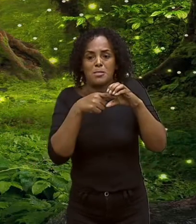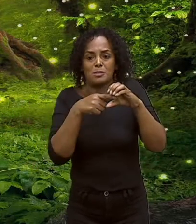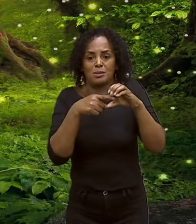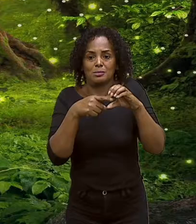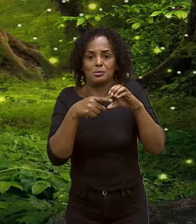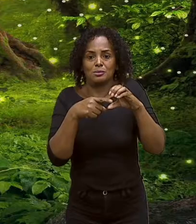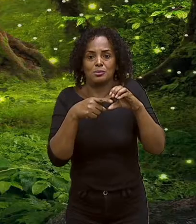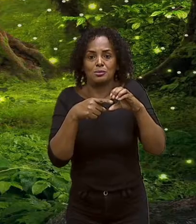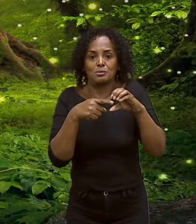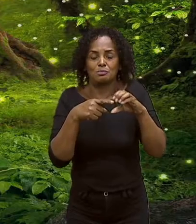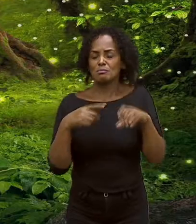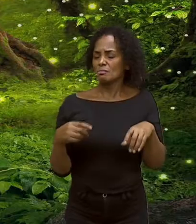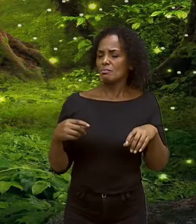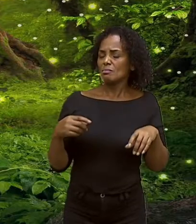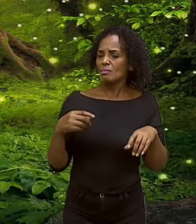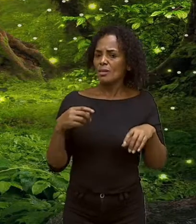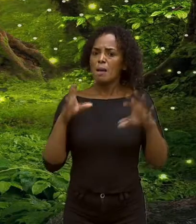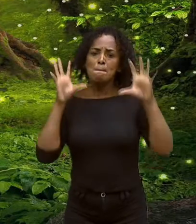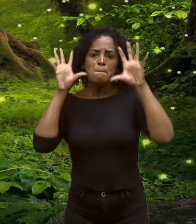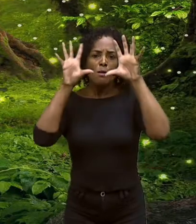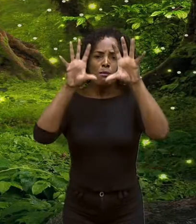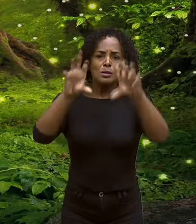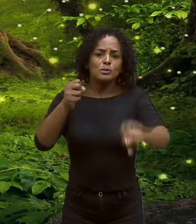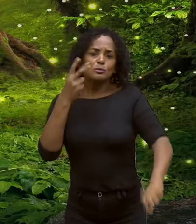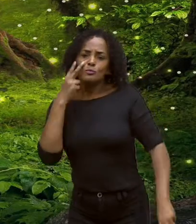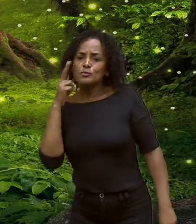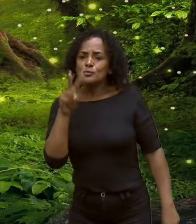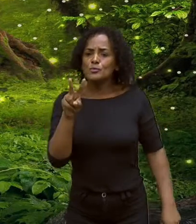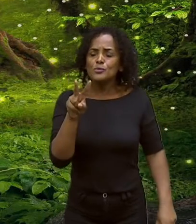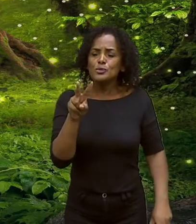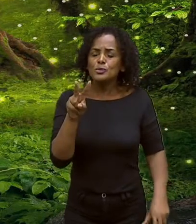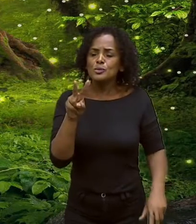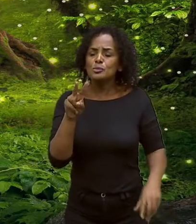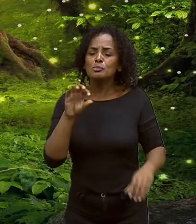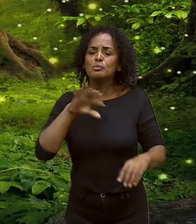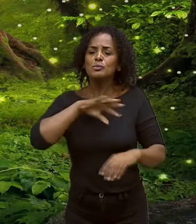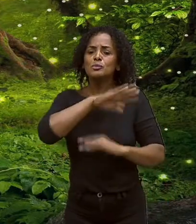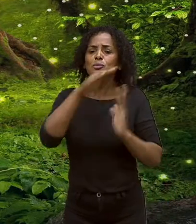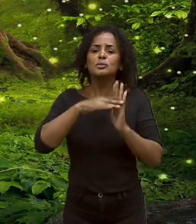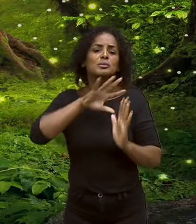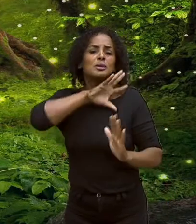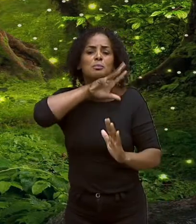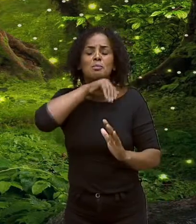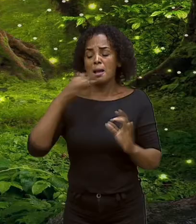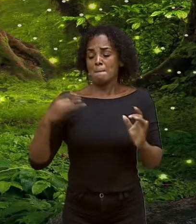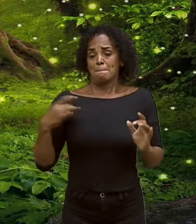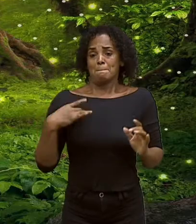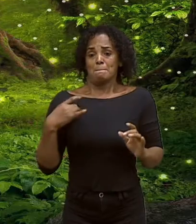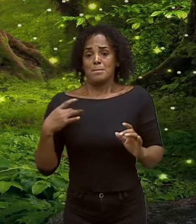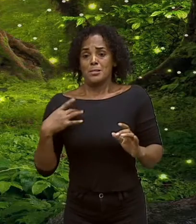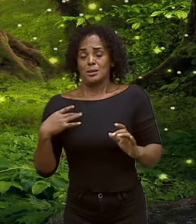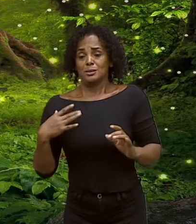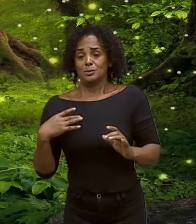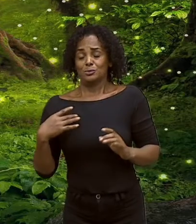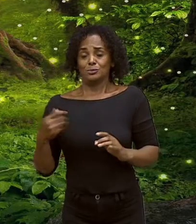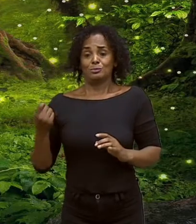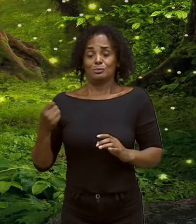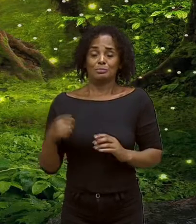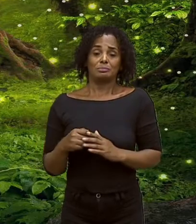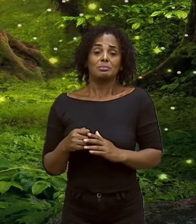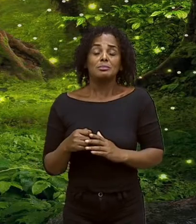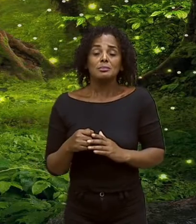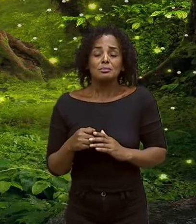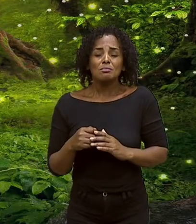Viu só, grúfalo, como todos fogem de mim? Todos assustados. Mas agora, grúfalo, a